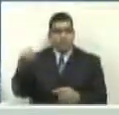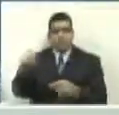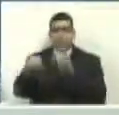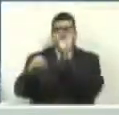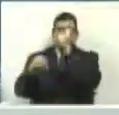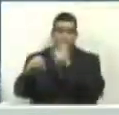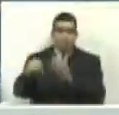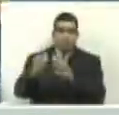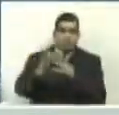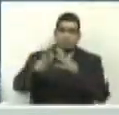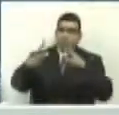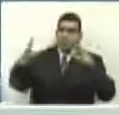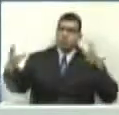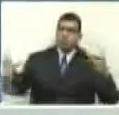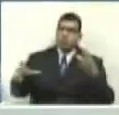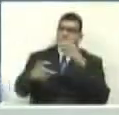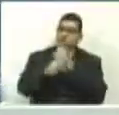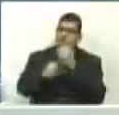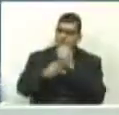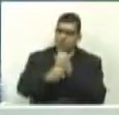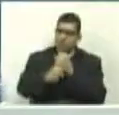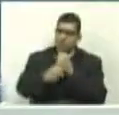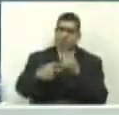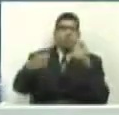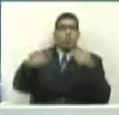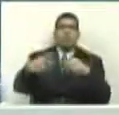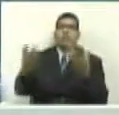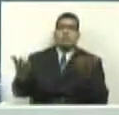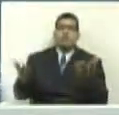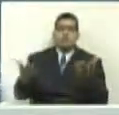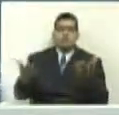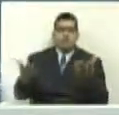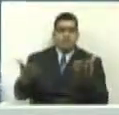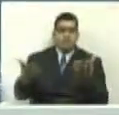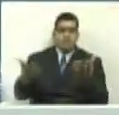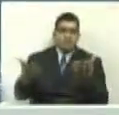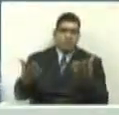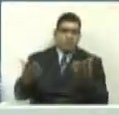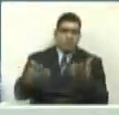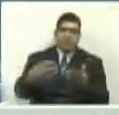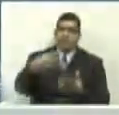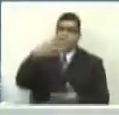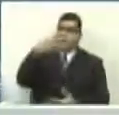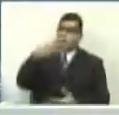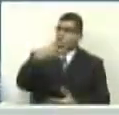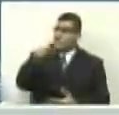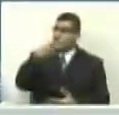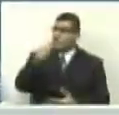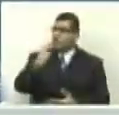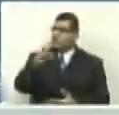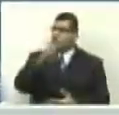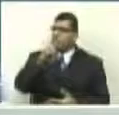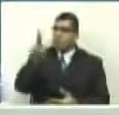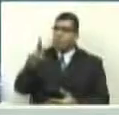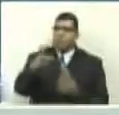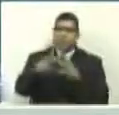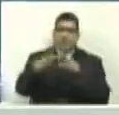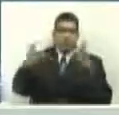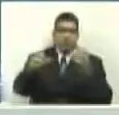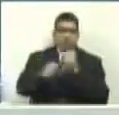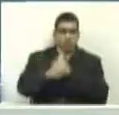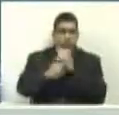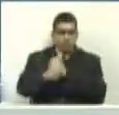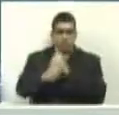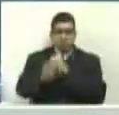110% de crescimento do orçamento? Esses mais de 4 bilhões de reais anuais